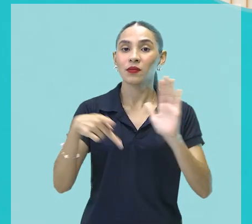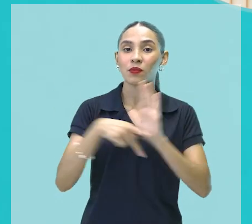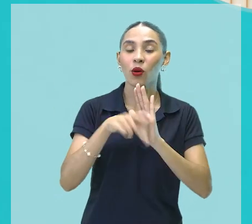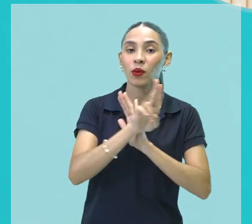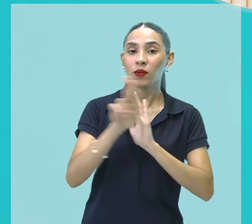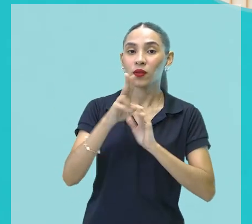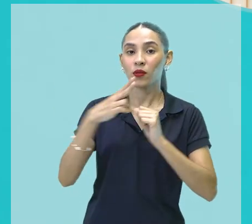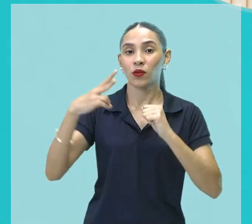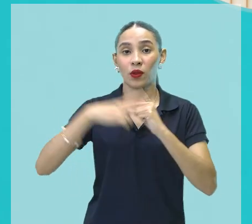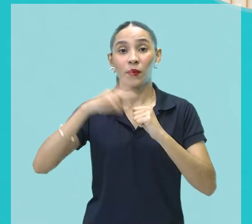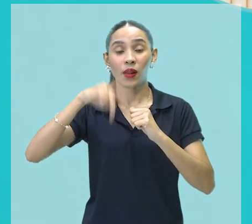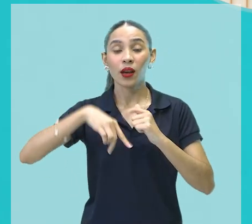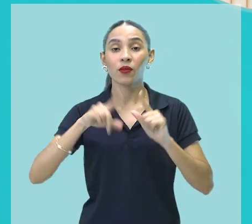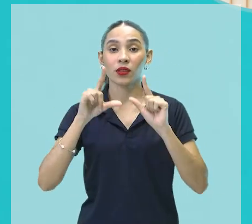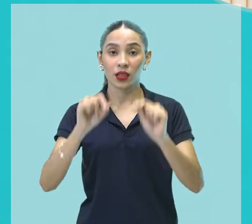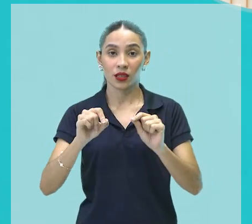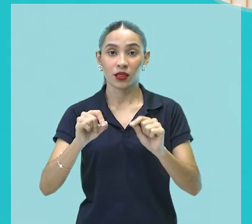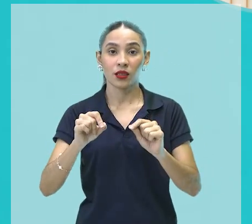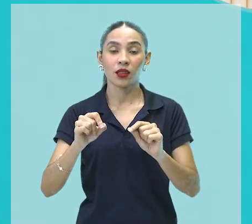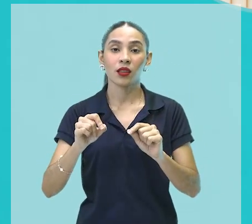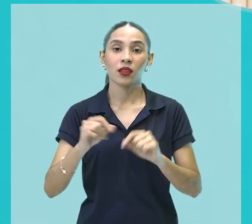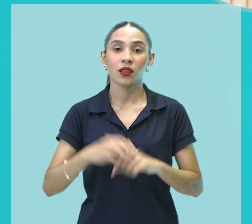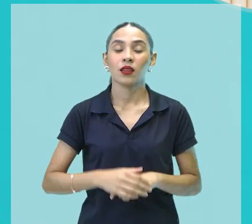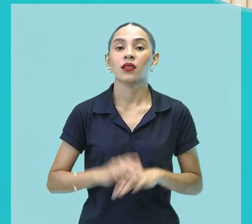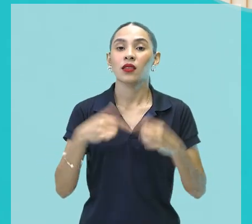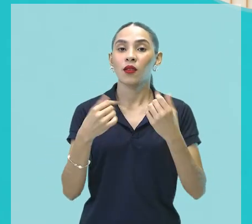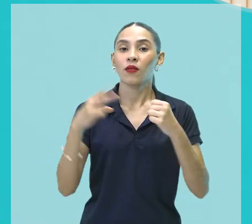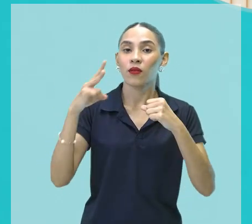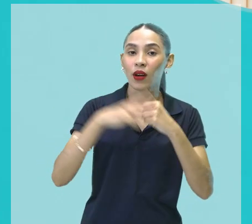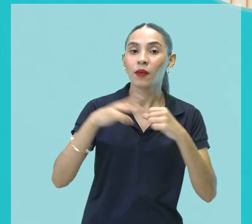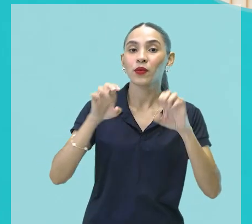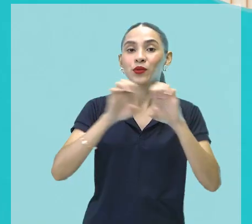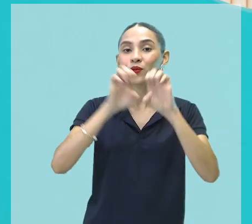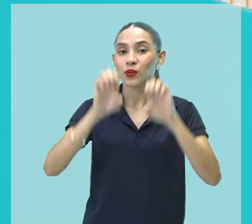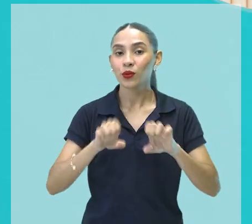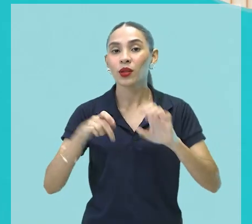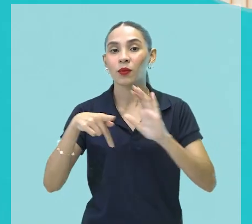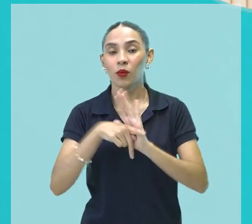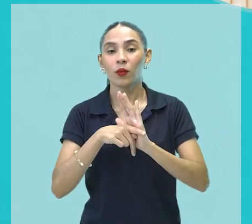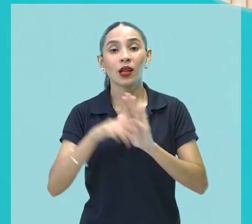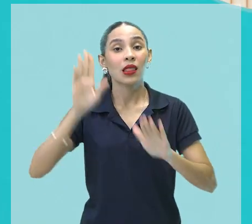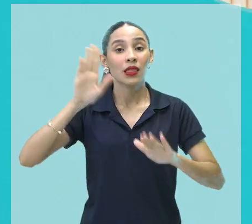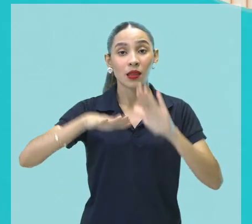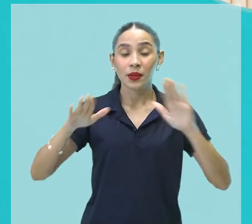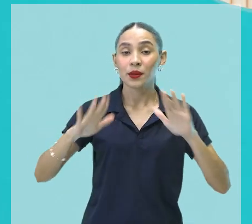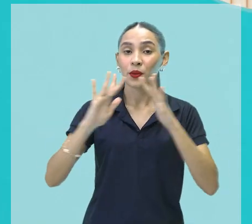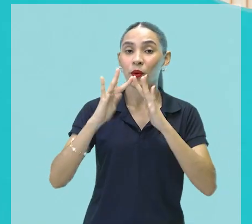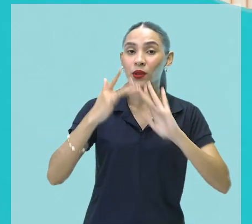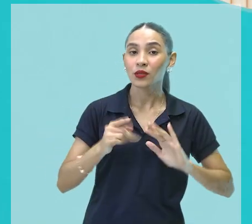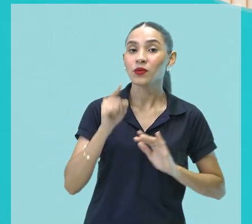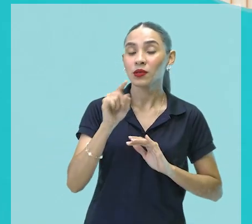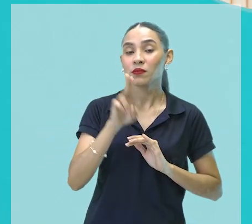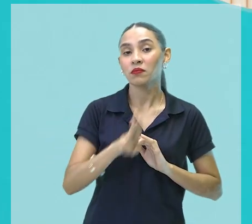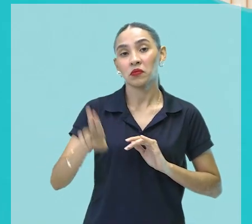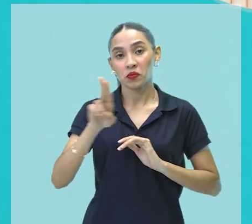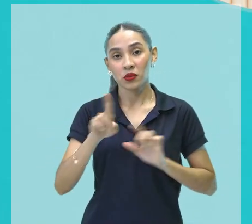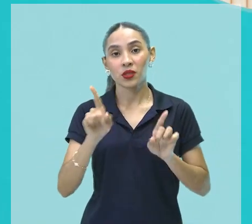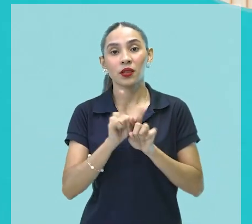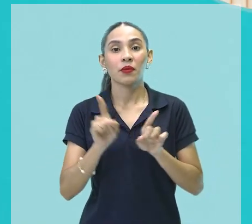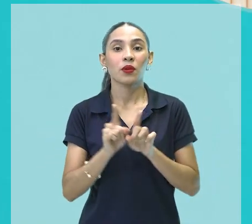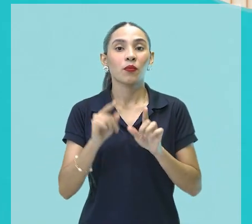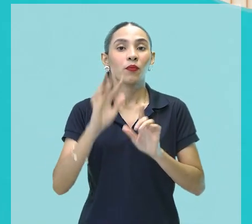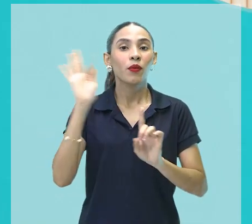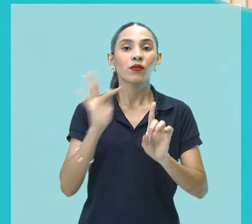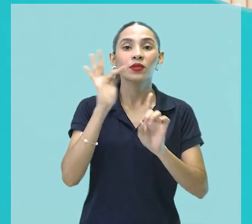verbo, é uma forma, né, do verbo, é uma estrutura do verbo que, a depender do contexto, ele pode ser utilizado com uma